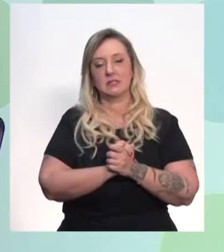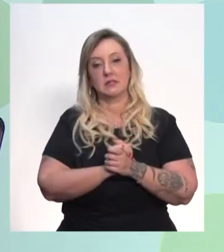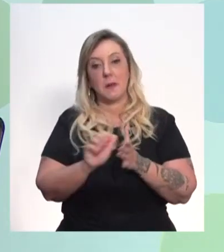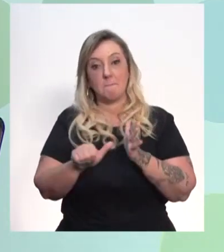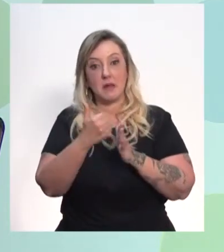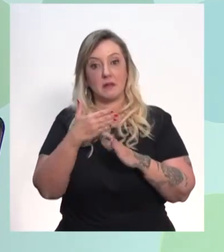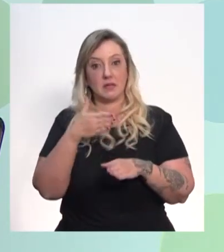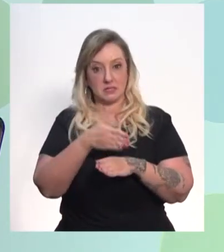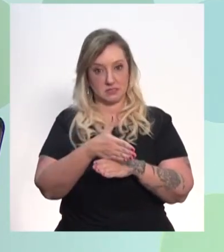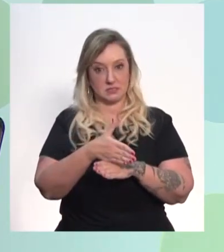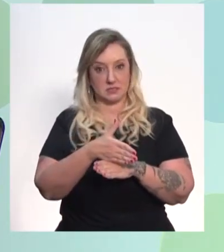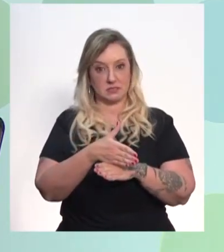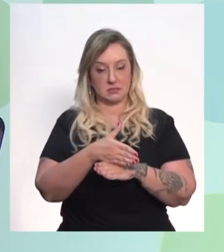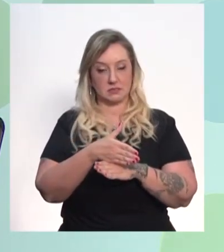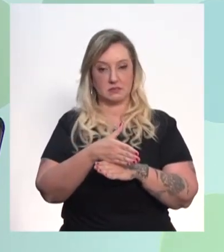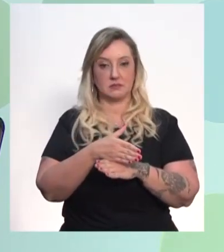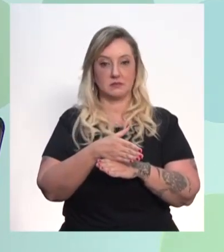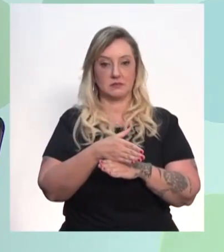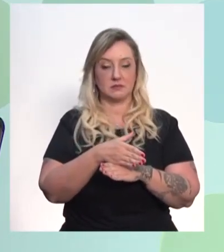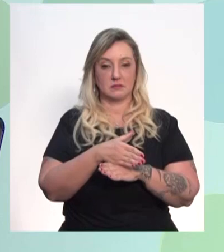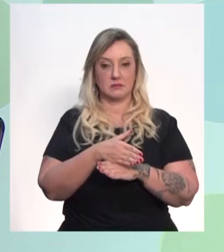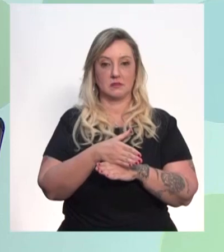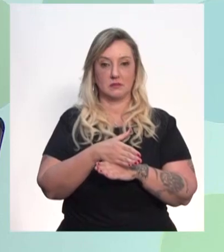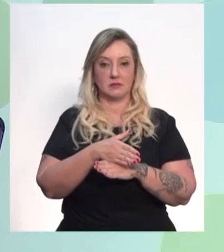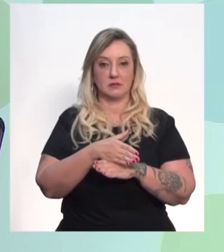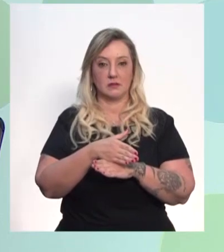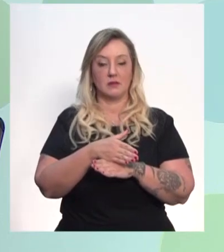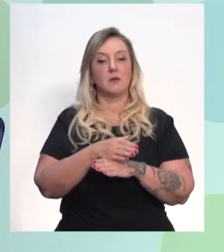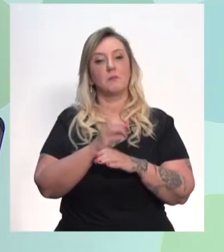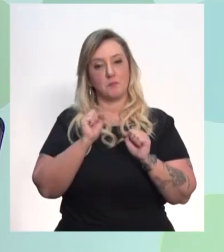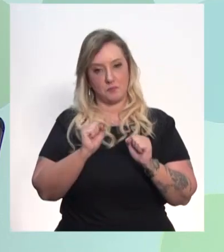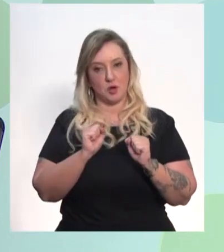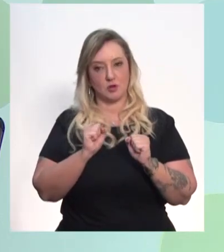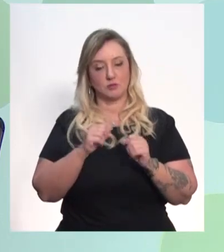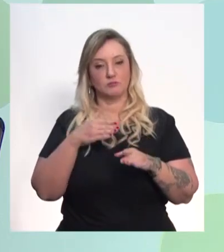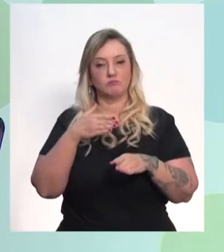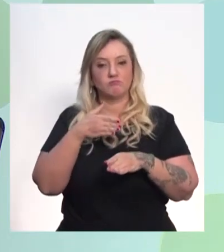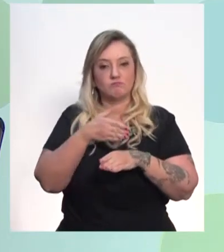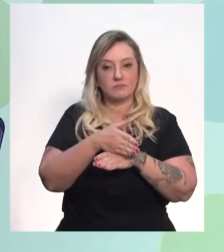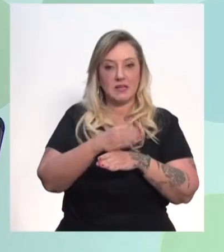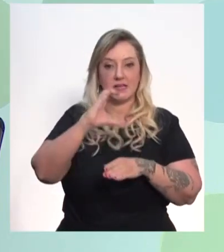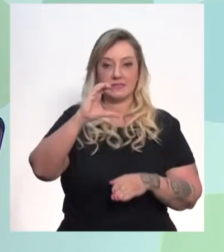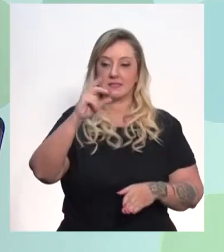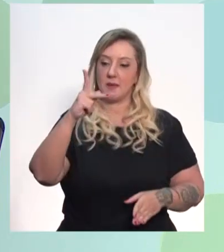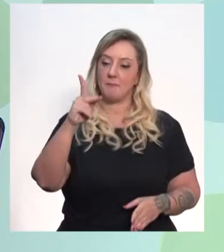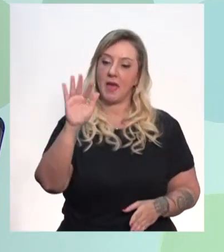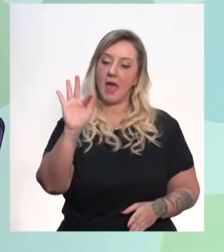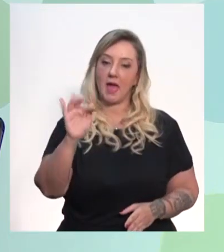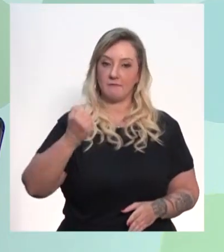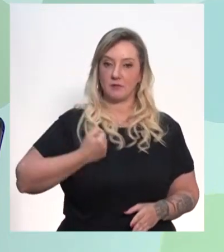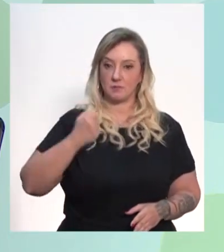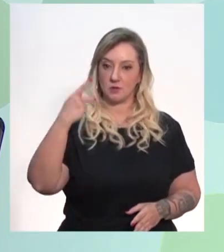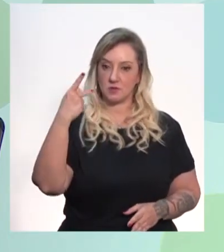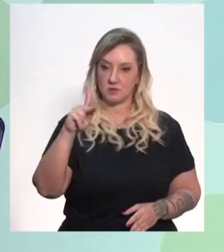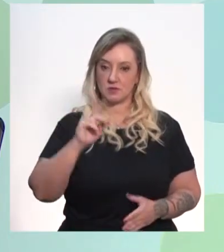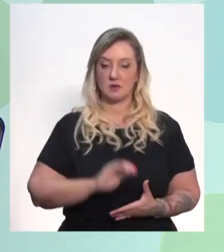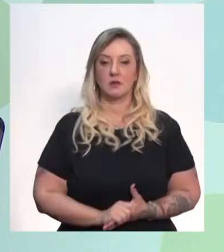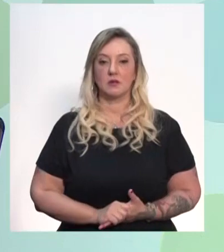e clicar aqui no símbolo de chamada de vídeo. Veja que também você pode fazer uma chamada de voz. É só